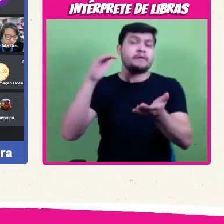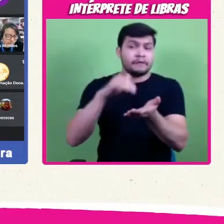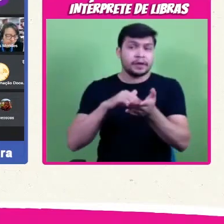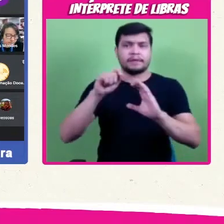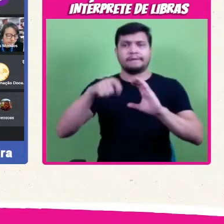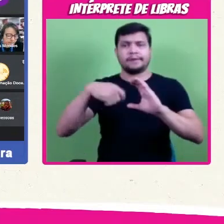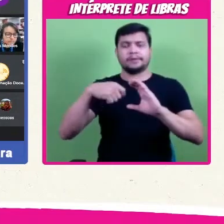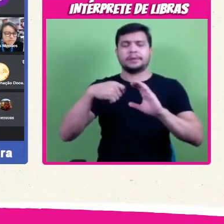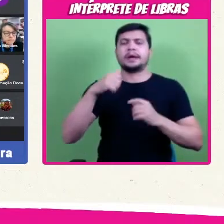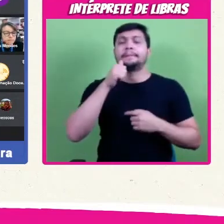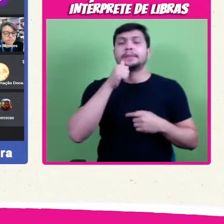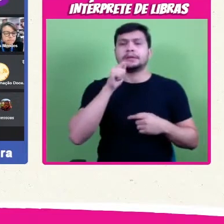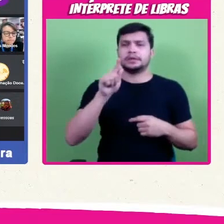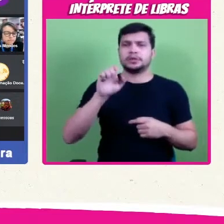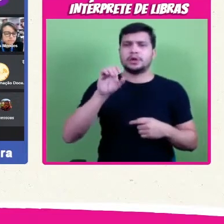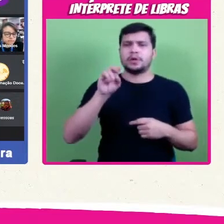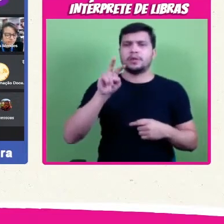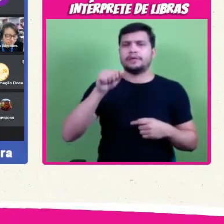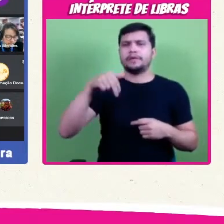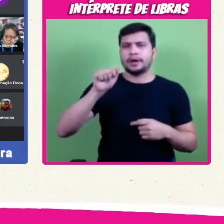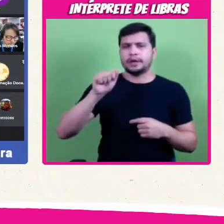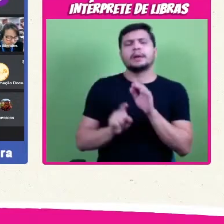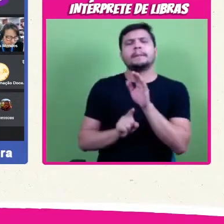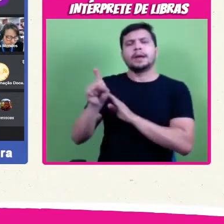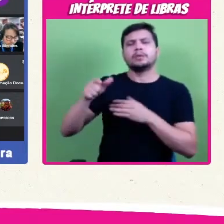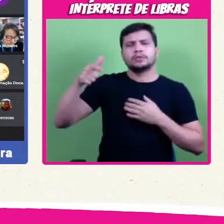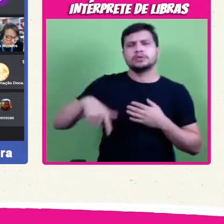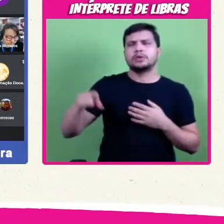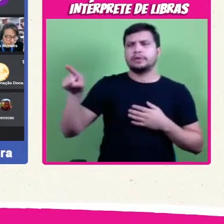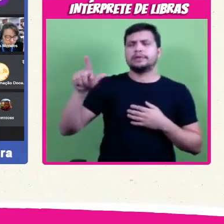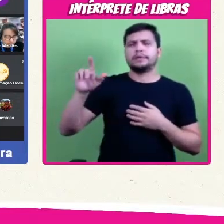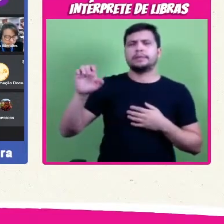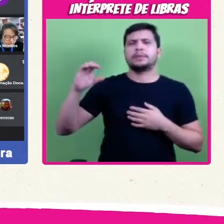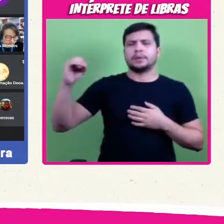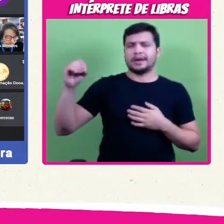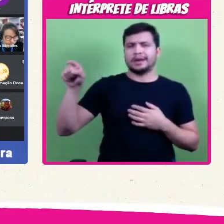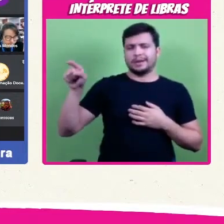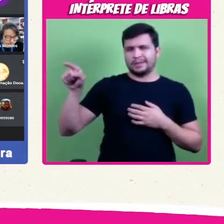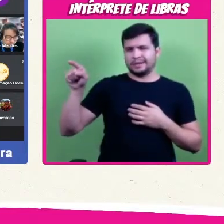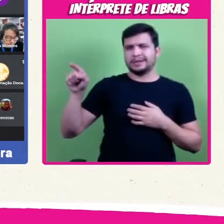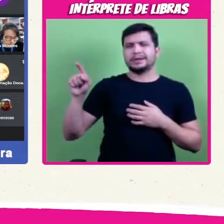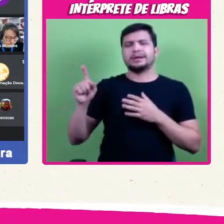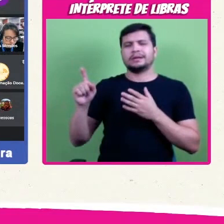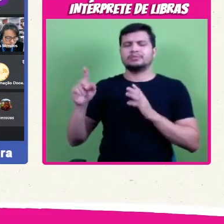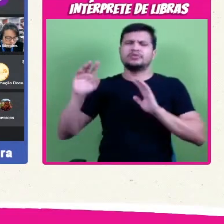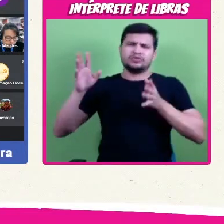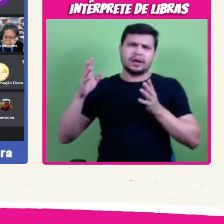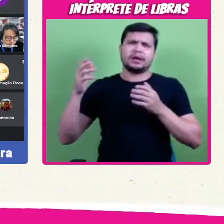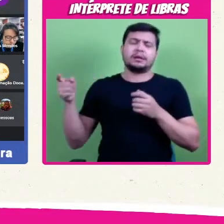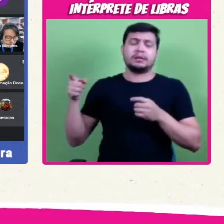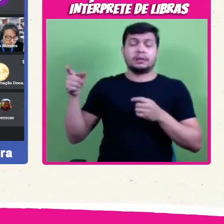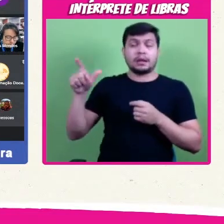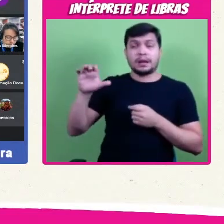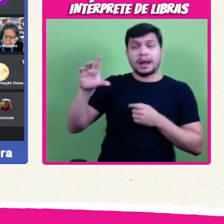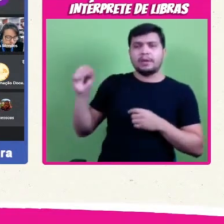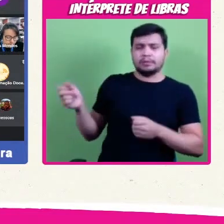dele ter passado por toda essa trajetória, de ter assumido para ele, de ter assumido para os outros, de ter percebido que o amor é